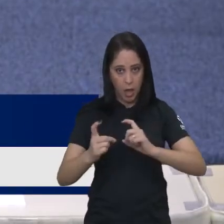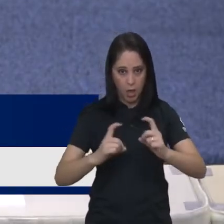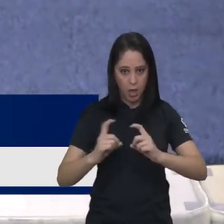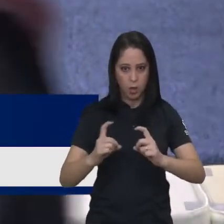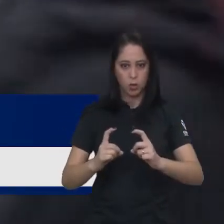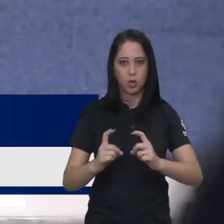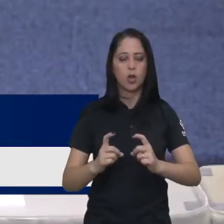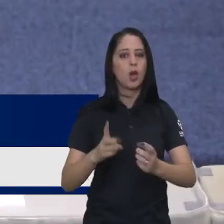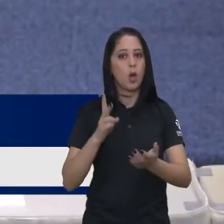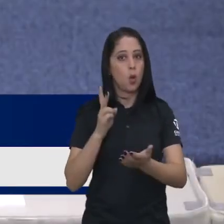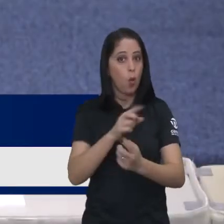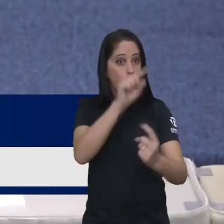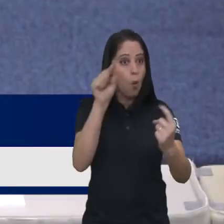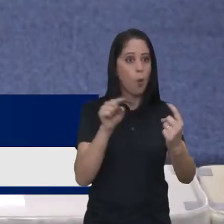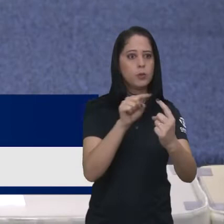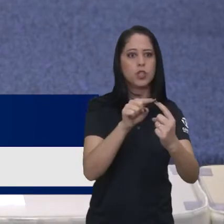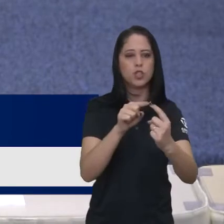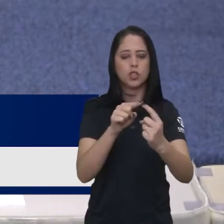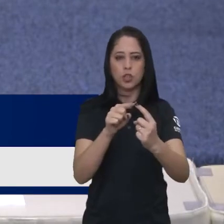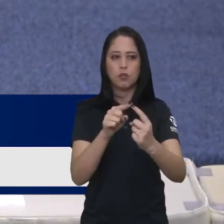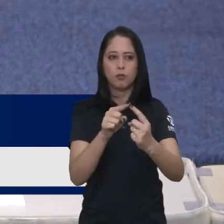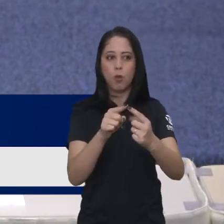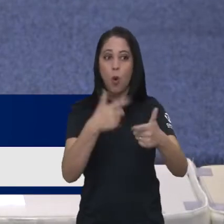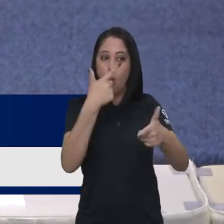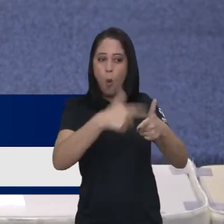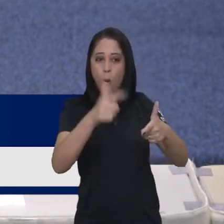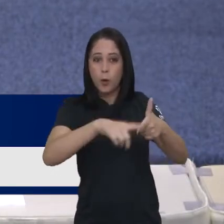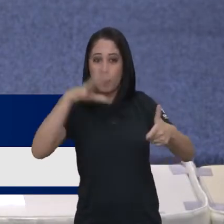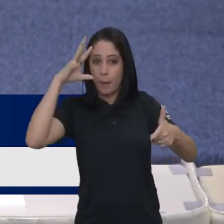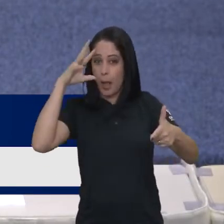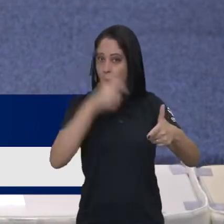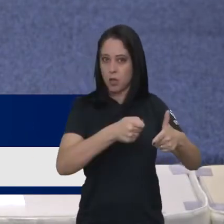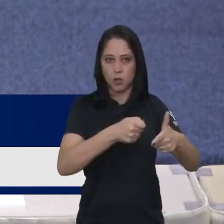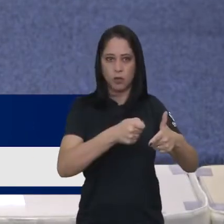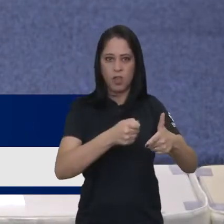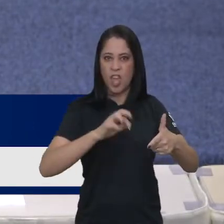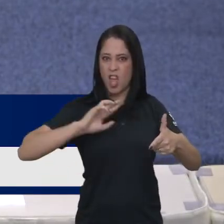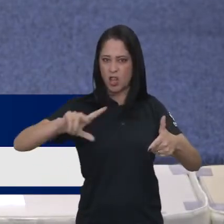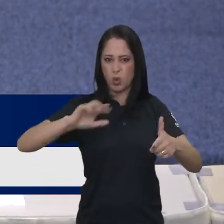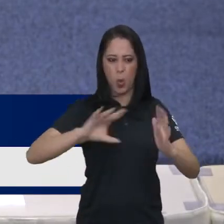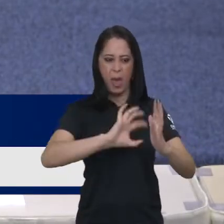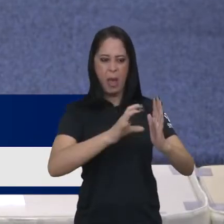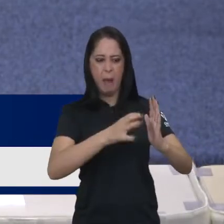forma, será para que a gente foque no problema e não em partidarizar.